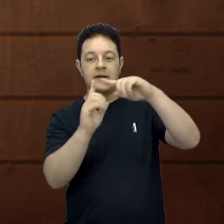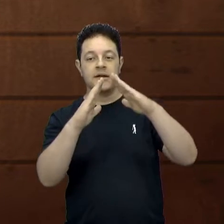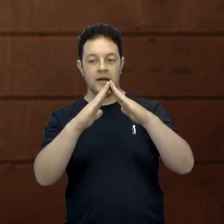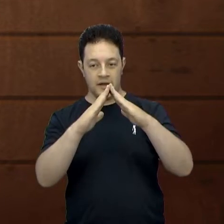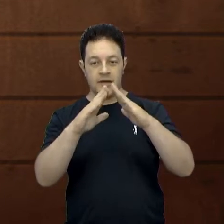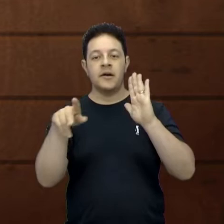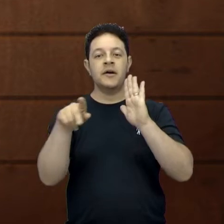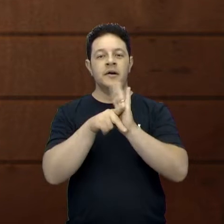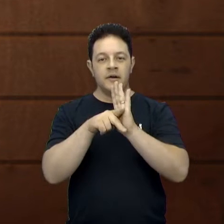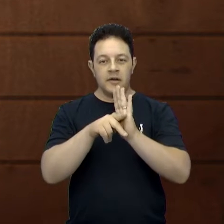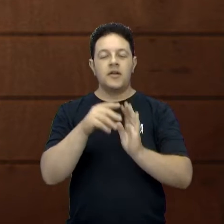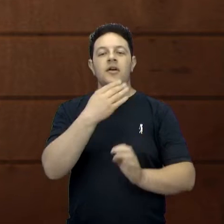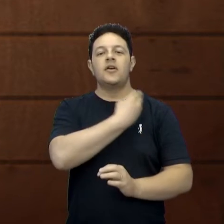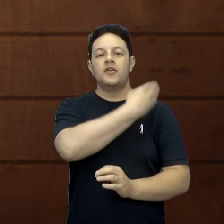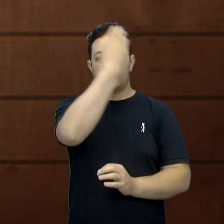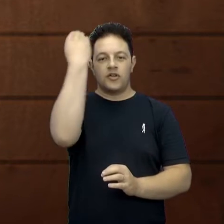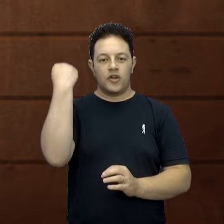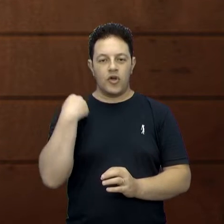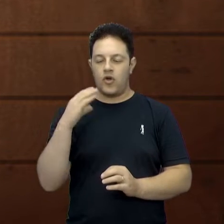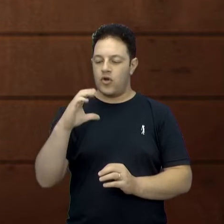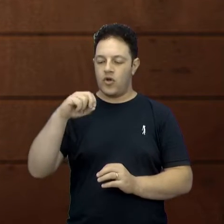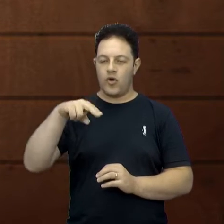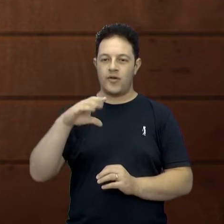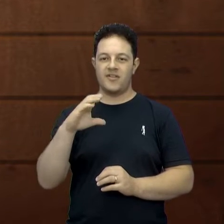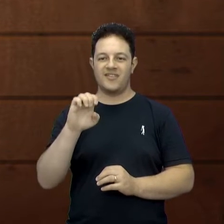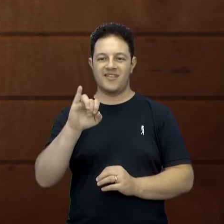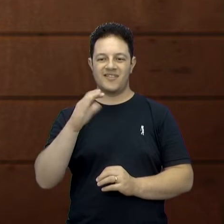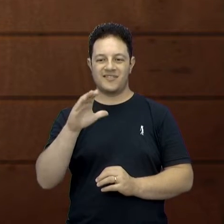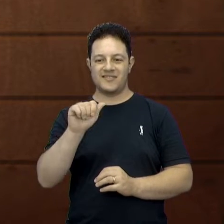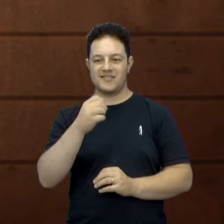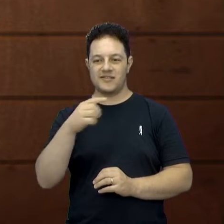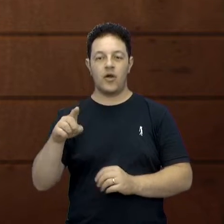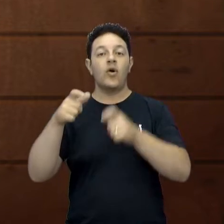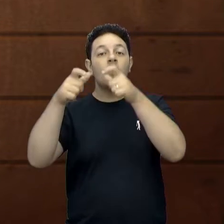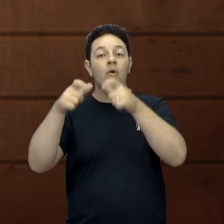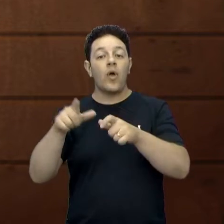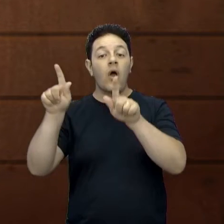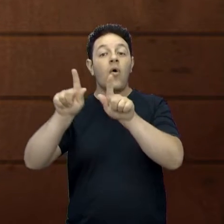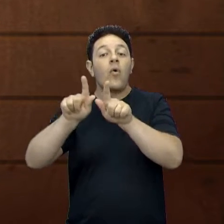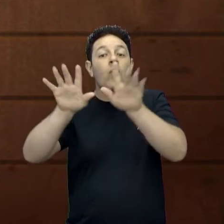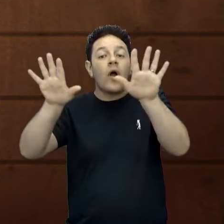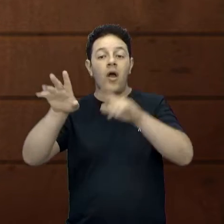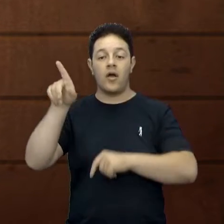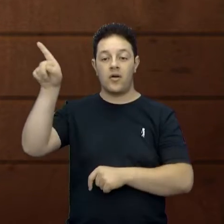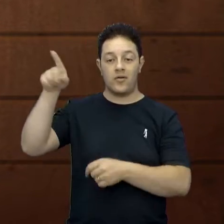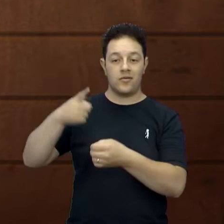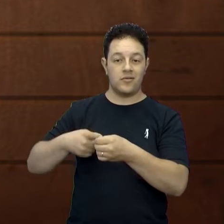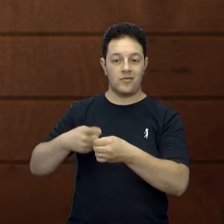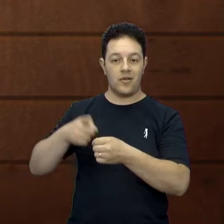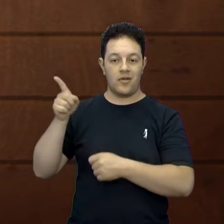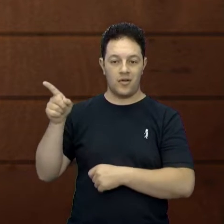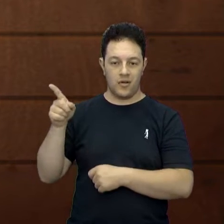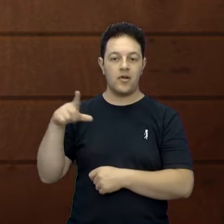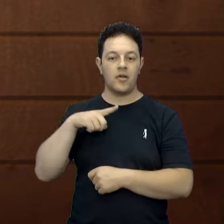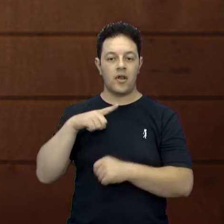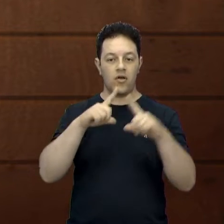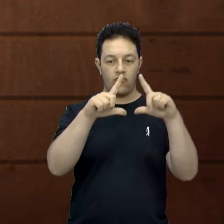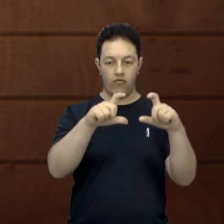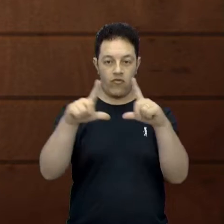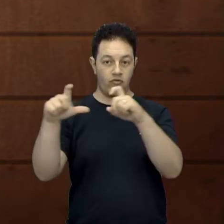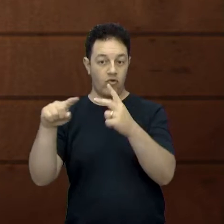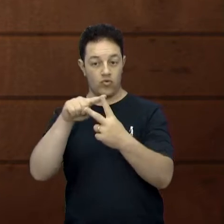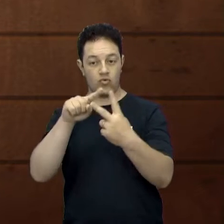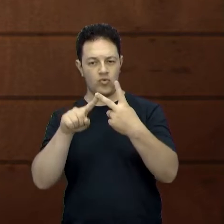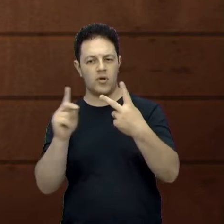Nossa Senhora da Conceição, que fica na cidade de Guarulhos, tá? Então, temos duas fotografias